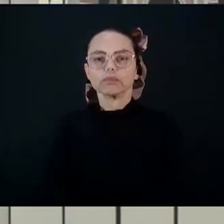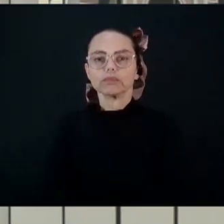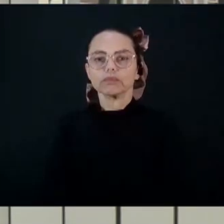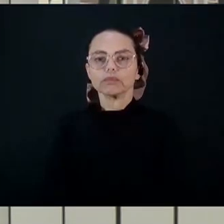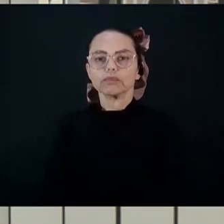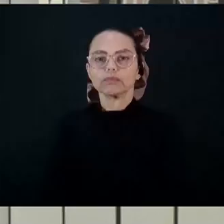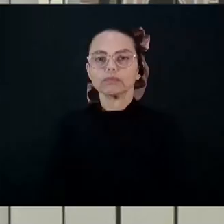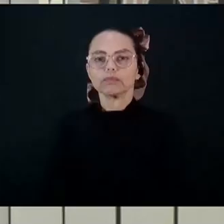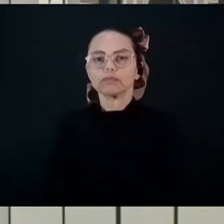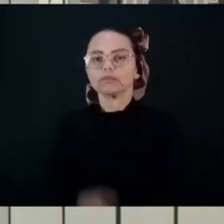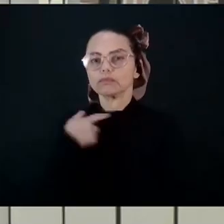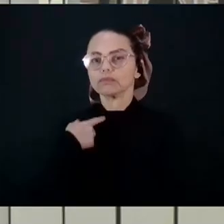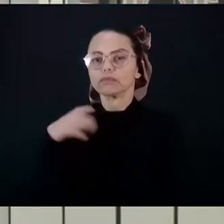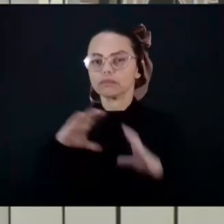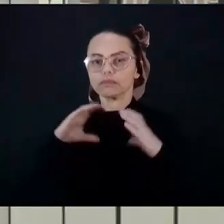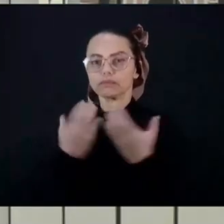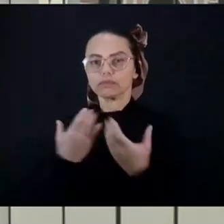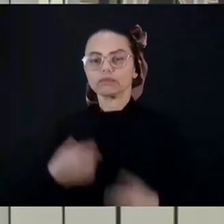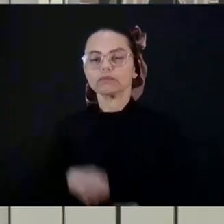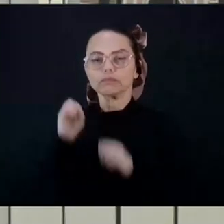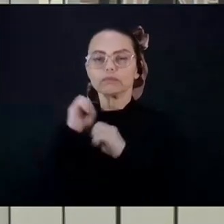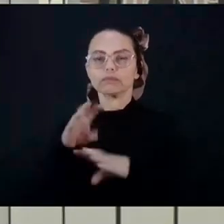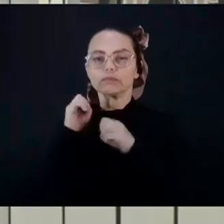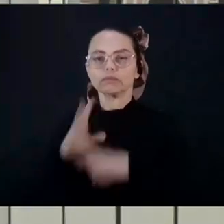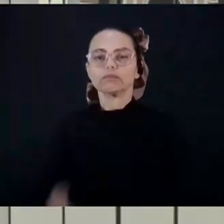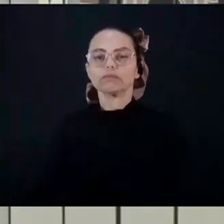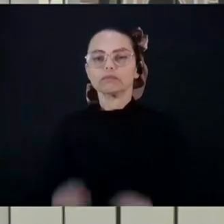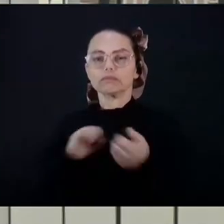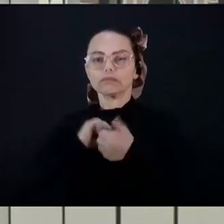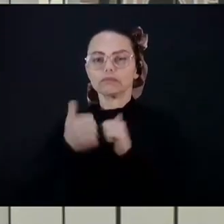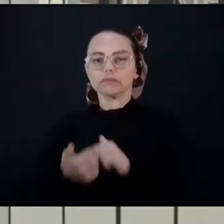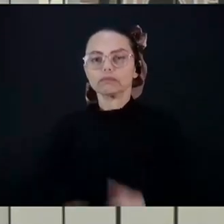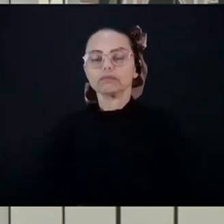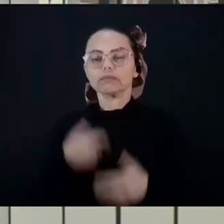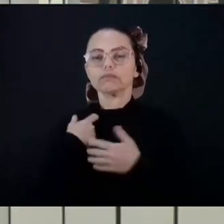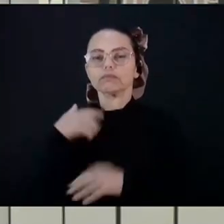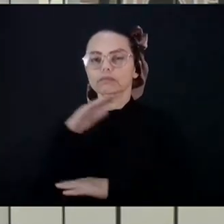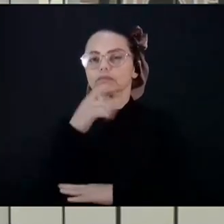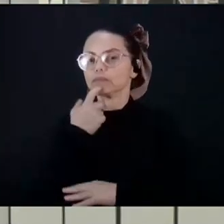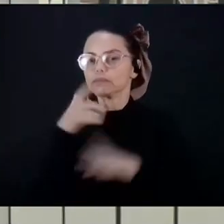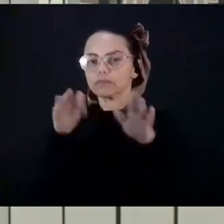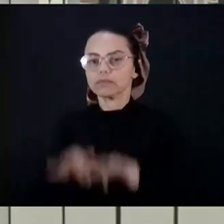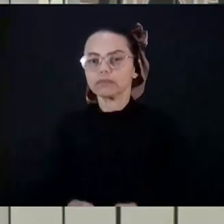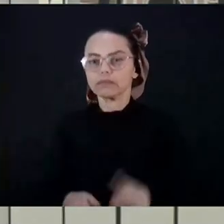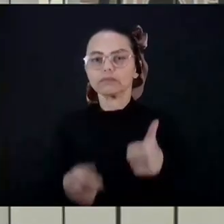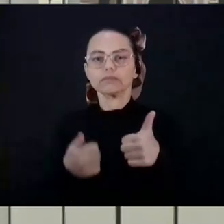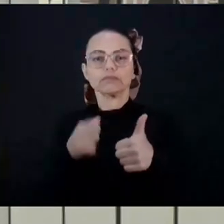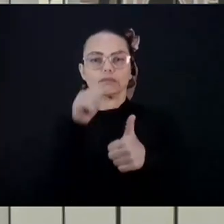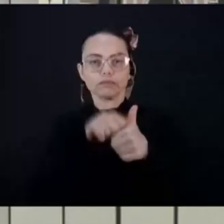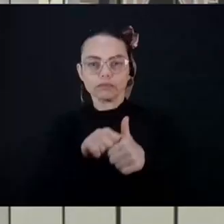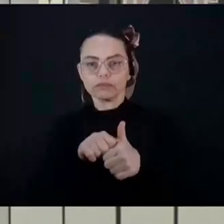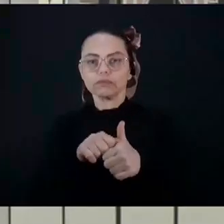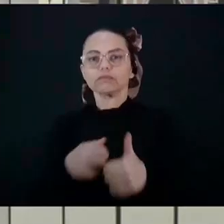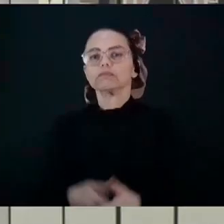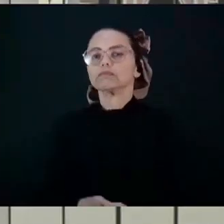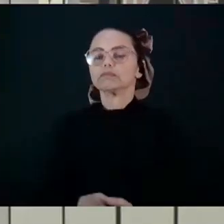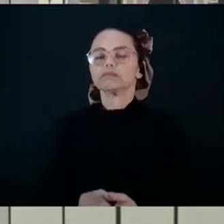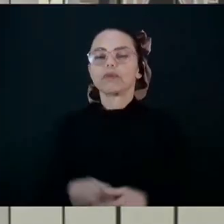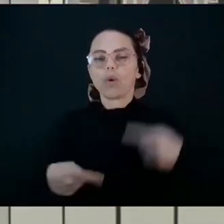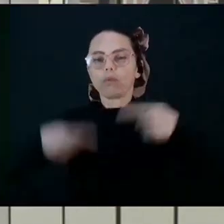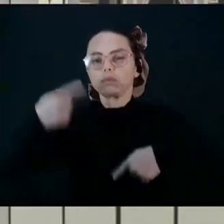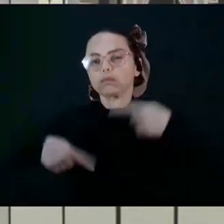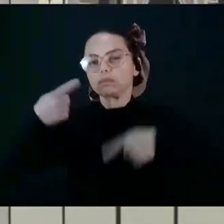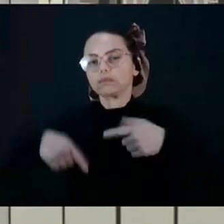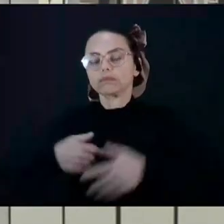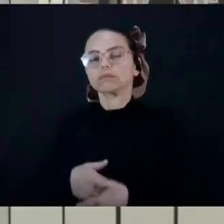A Comissão de Educação e Esporte da Câmara de Campinas encerrou o primeiro semestre com debates e